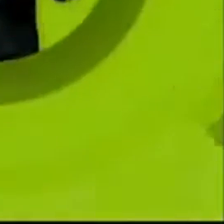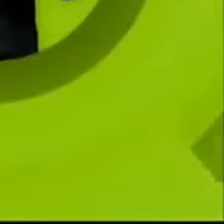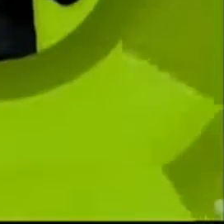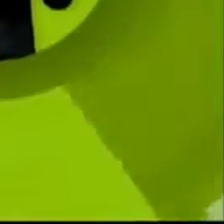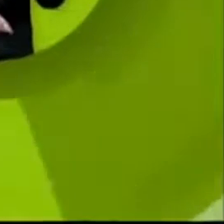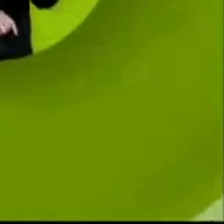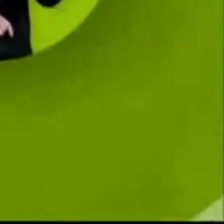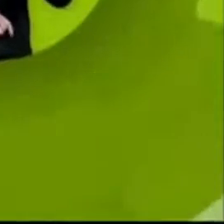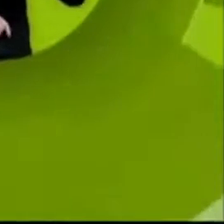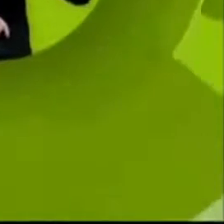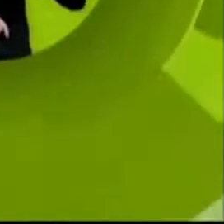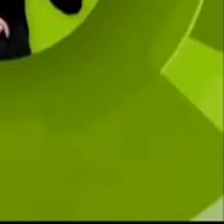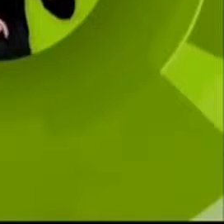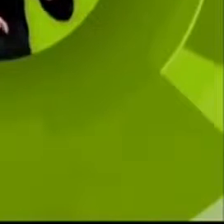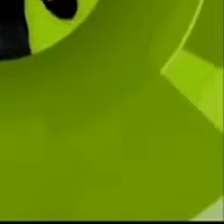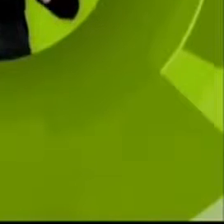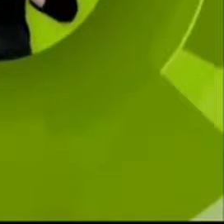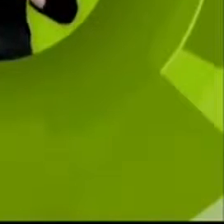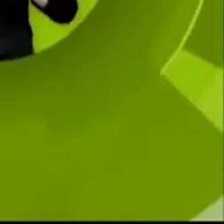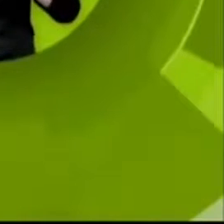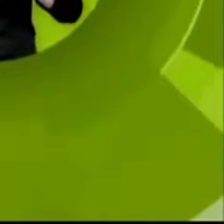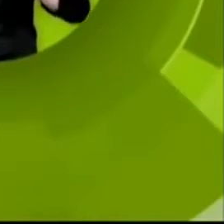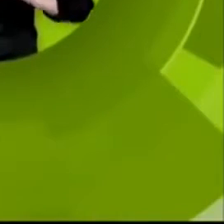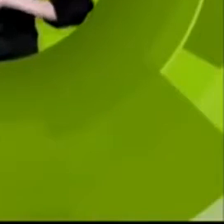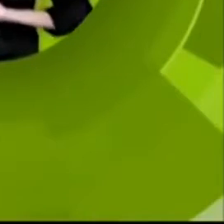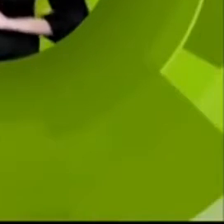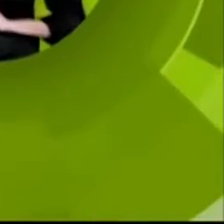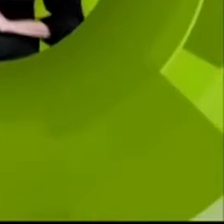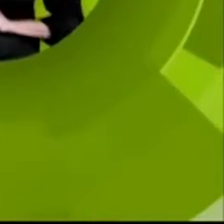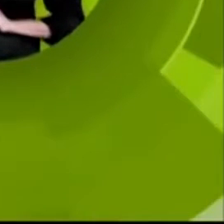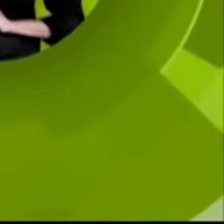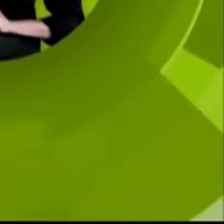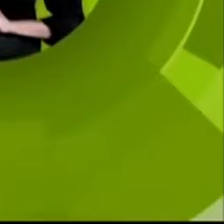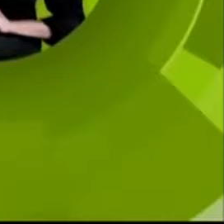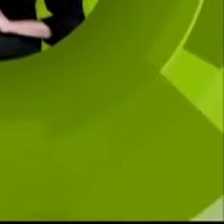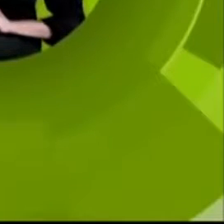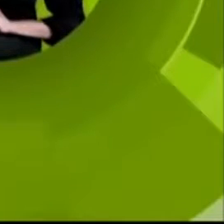O programa a seguir é livre para todos os públicos.